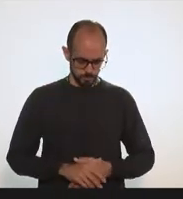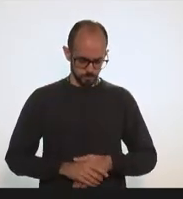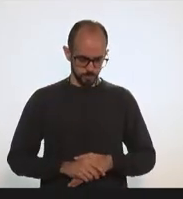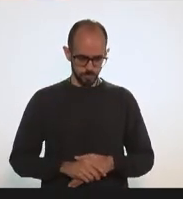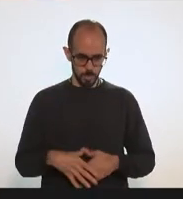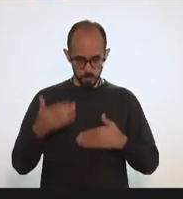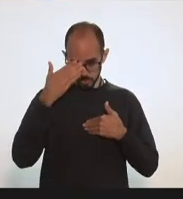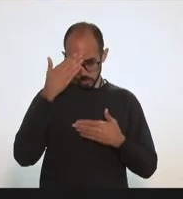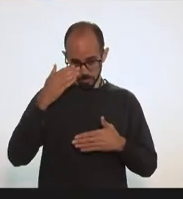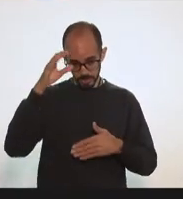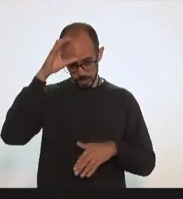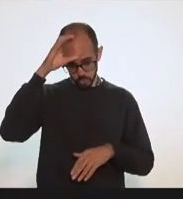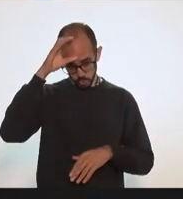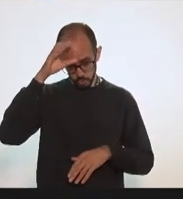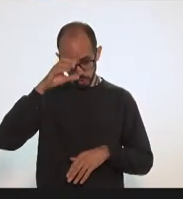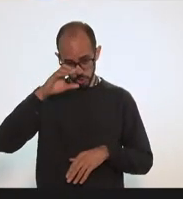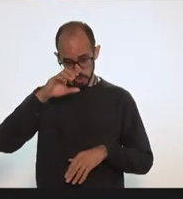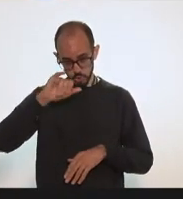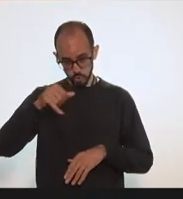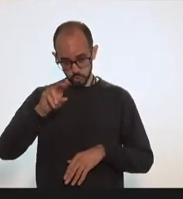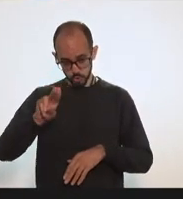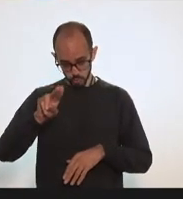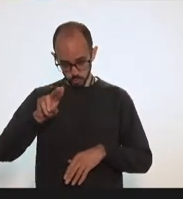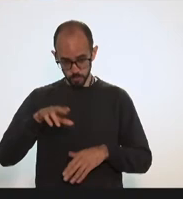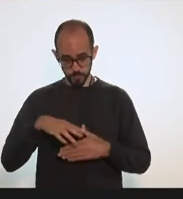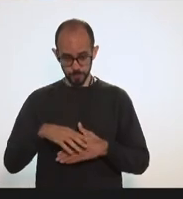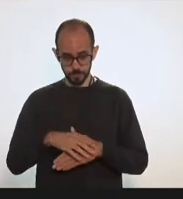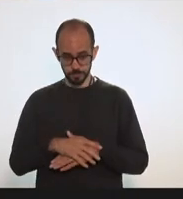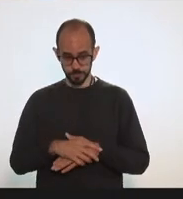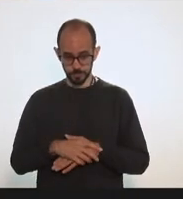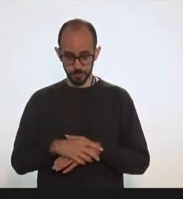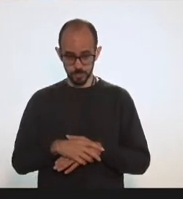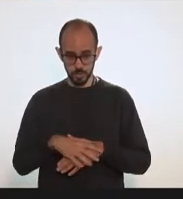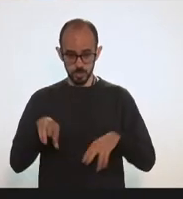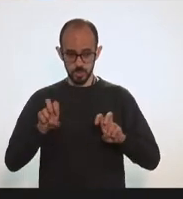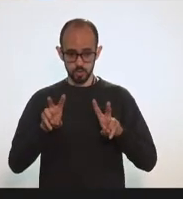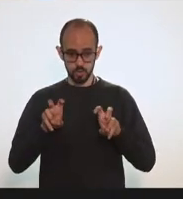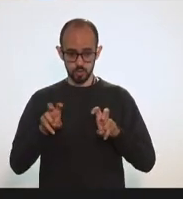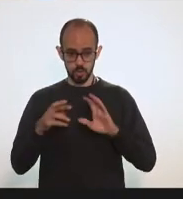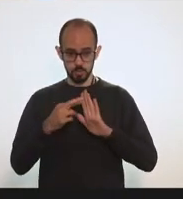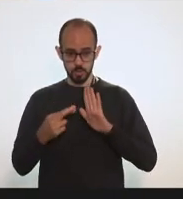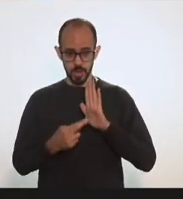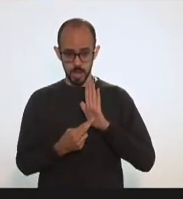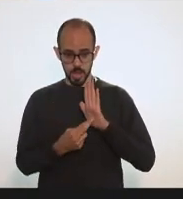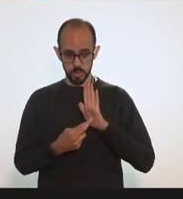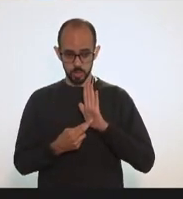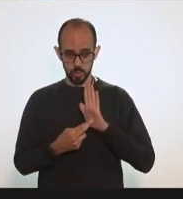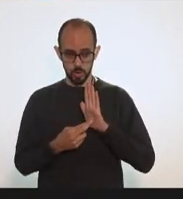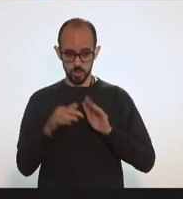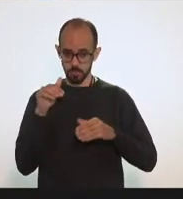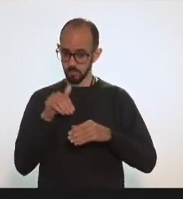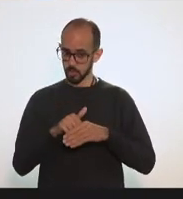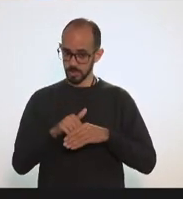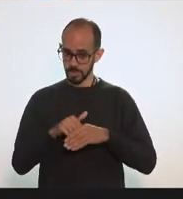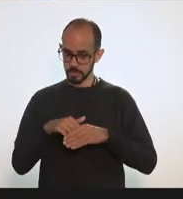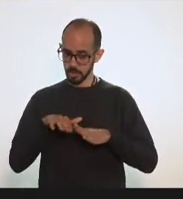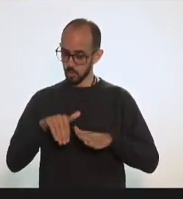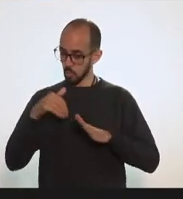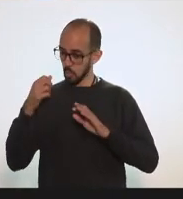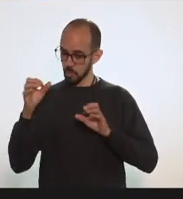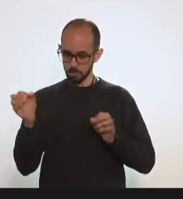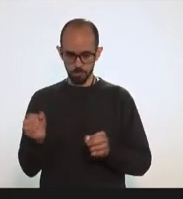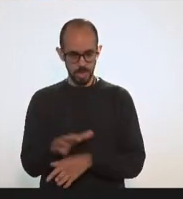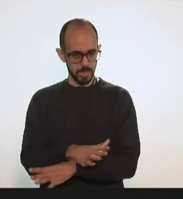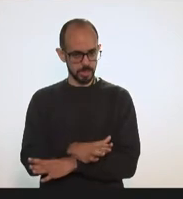Obrigado, tia Ju. Com relação ao relatório, na verdade, a votação do relatório é dele como um todo, incluindo